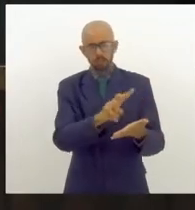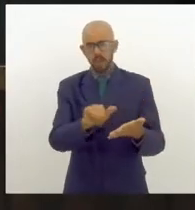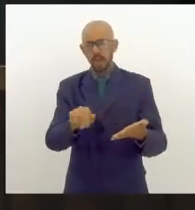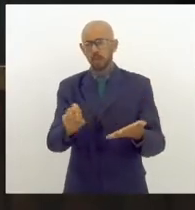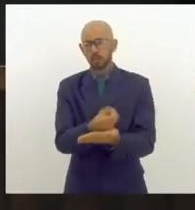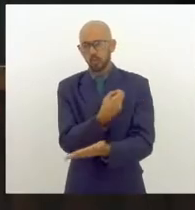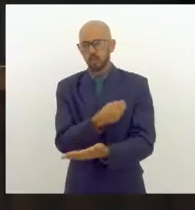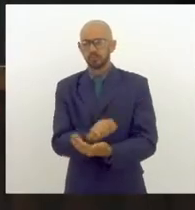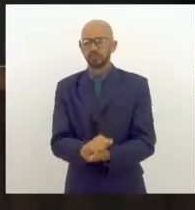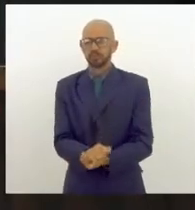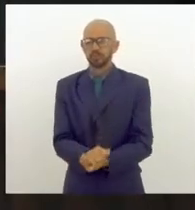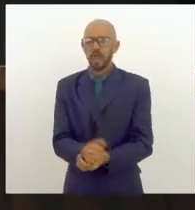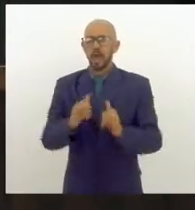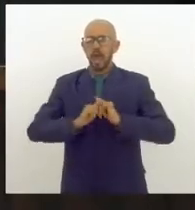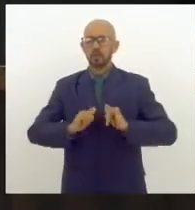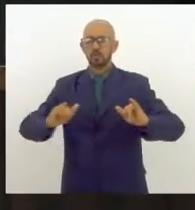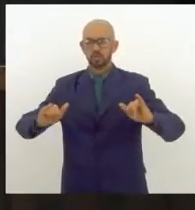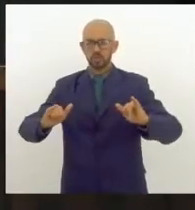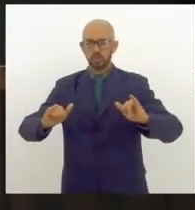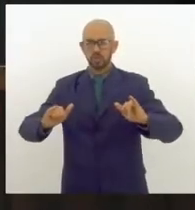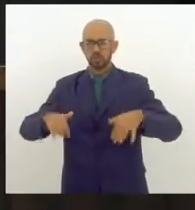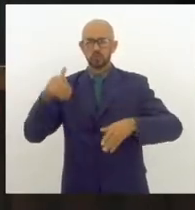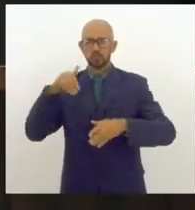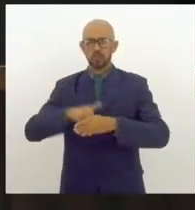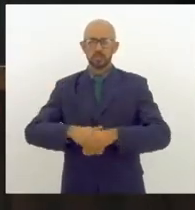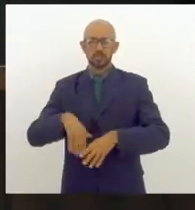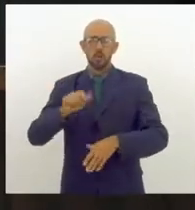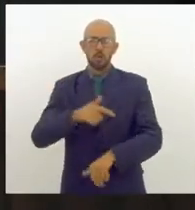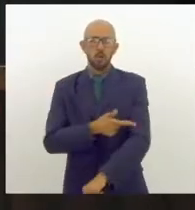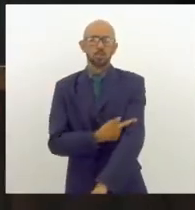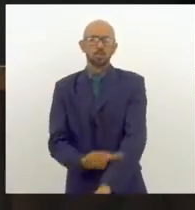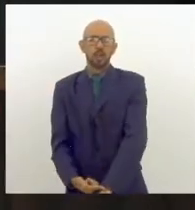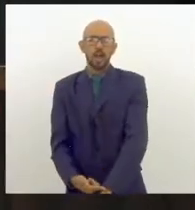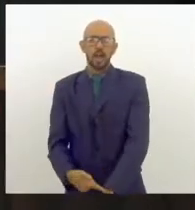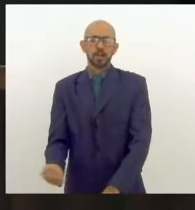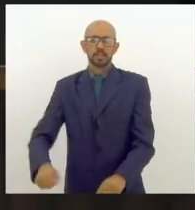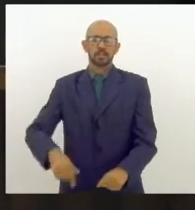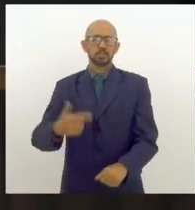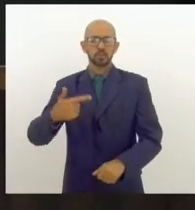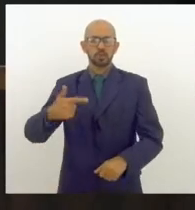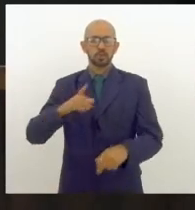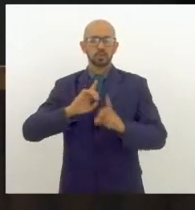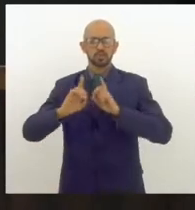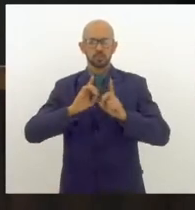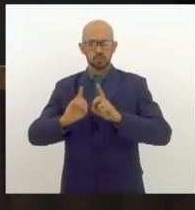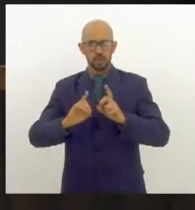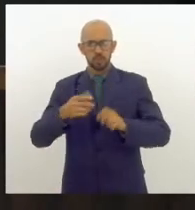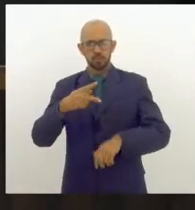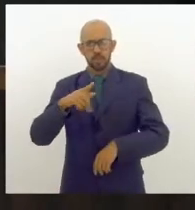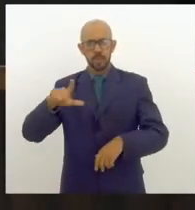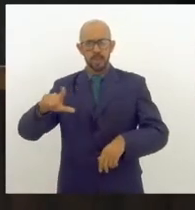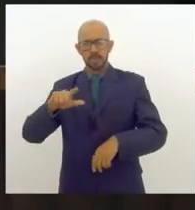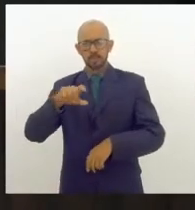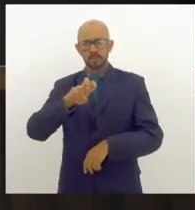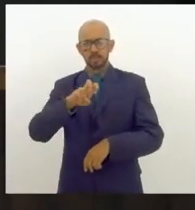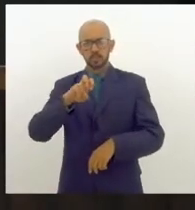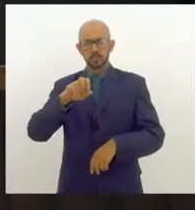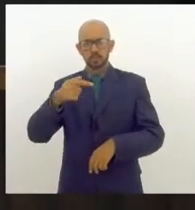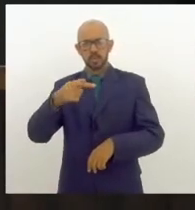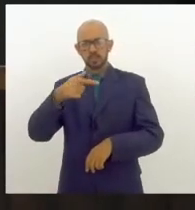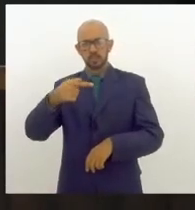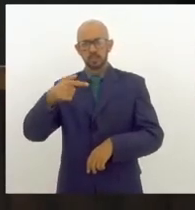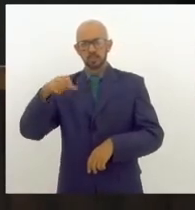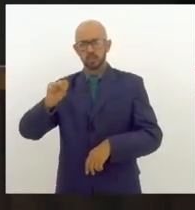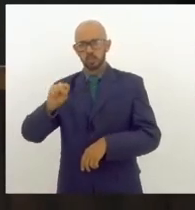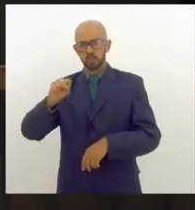autógrafo. Anuncio, em tramitação ordinária, em segunda discussão, redação do vencido assim emendada. Projeto de lei 5778-A, de 22,